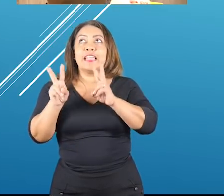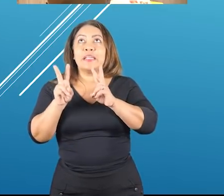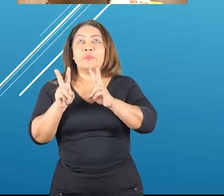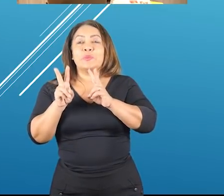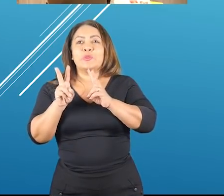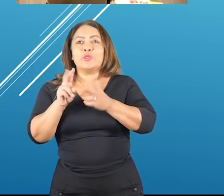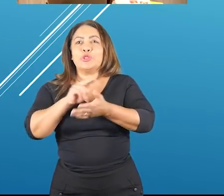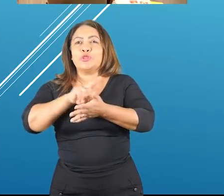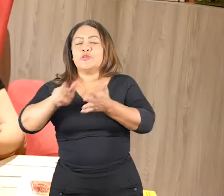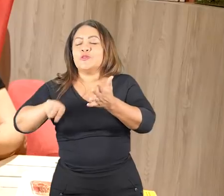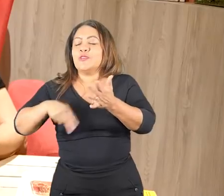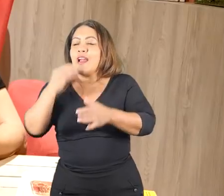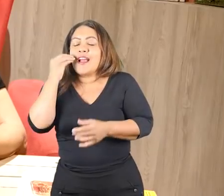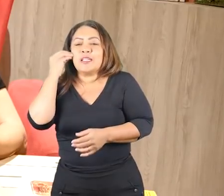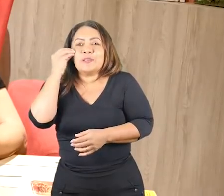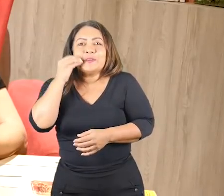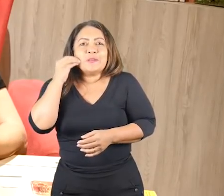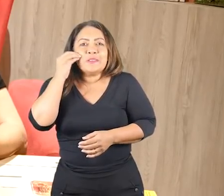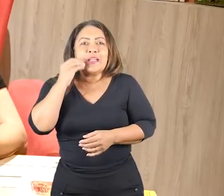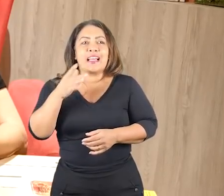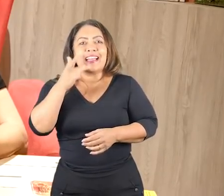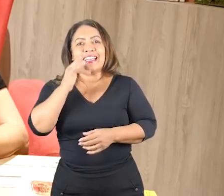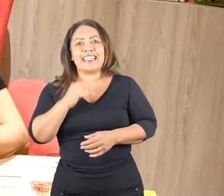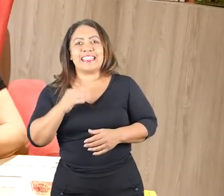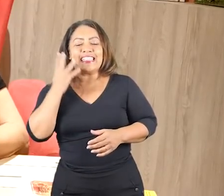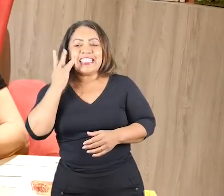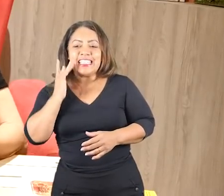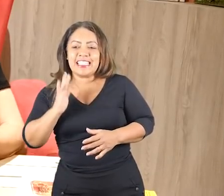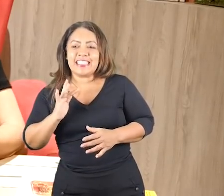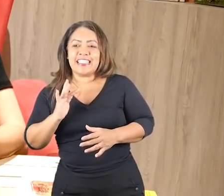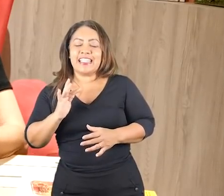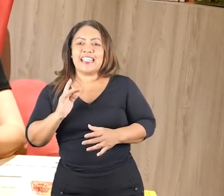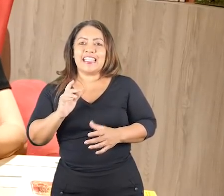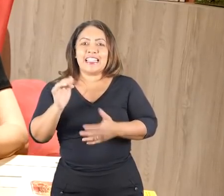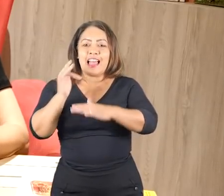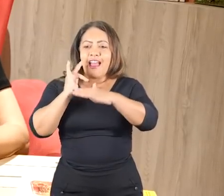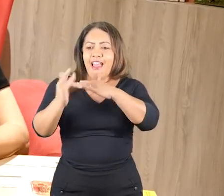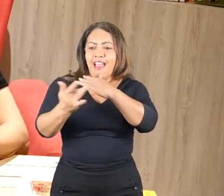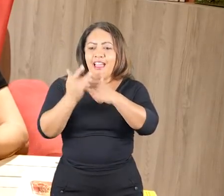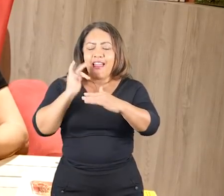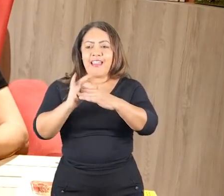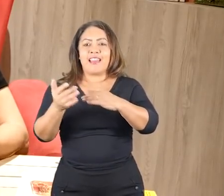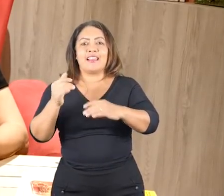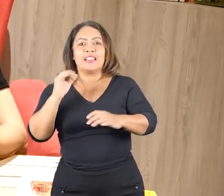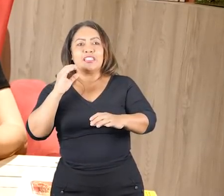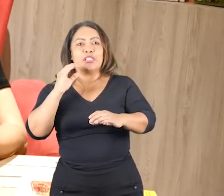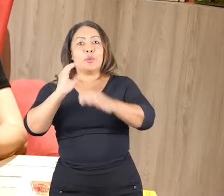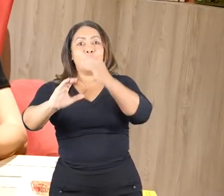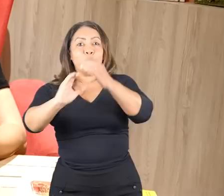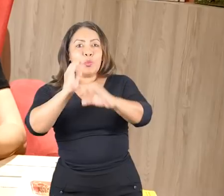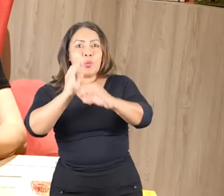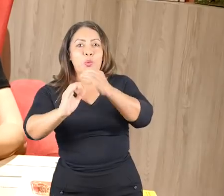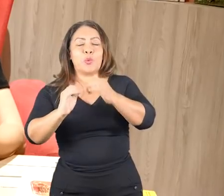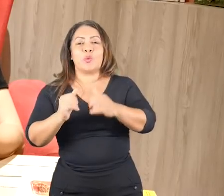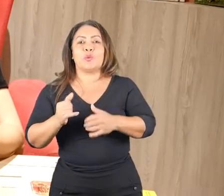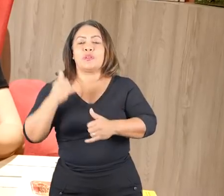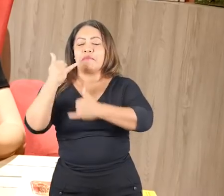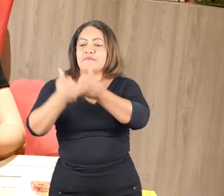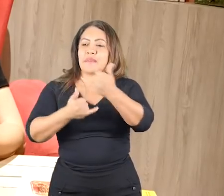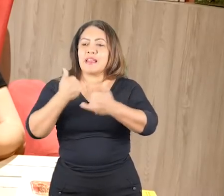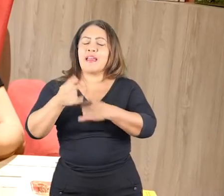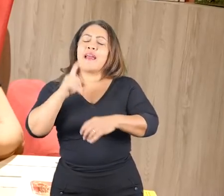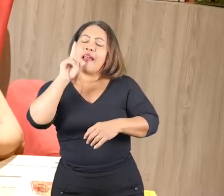várias experiências nas redes sociais, cantando músicas, fazendo brincadeiras. Então isso